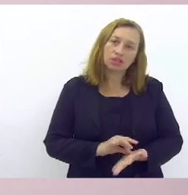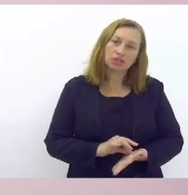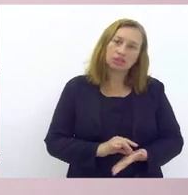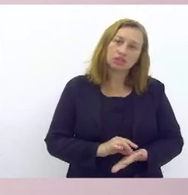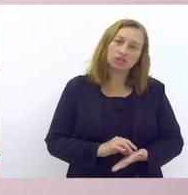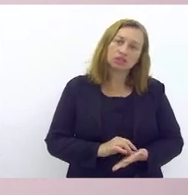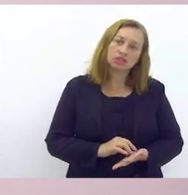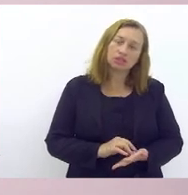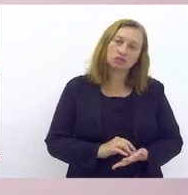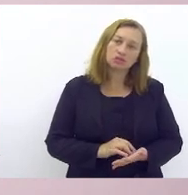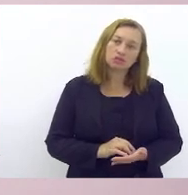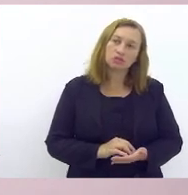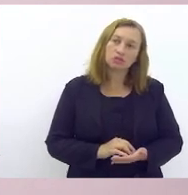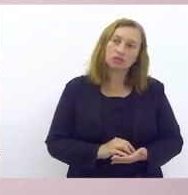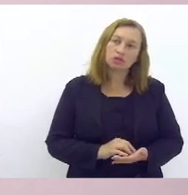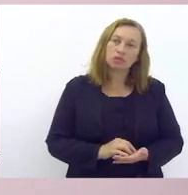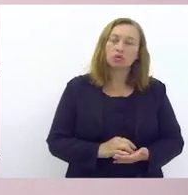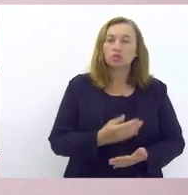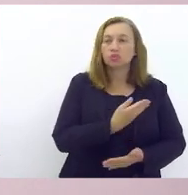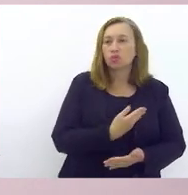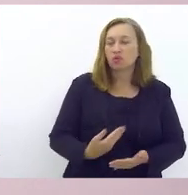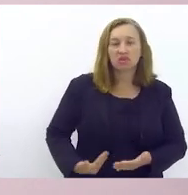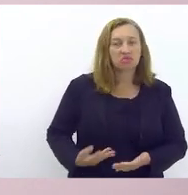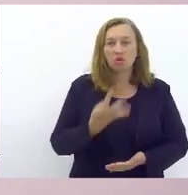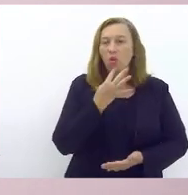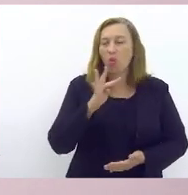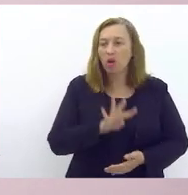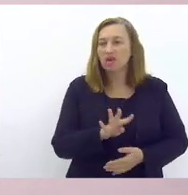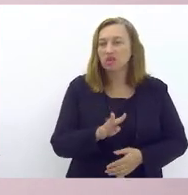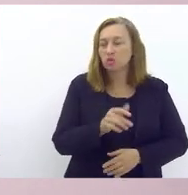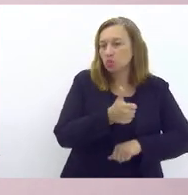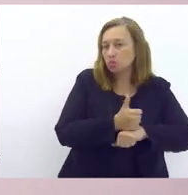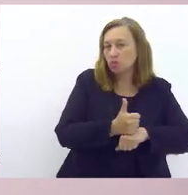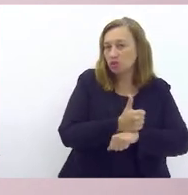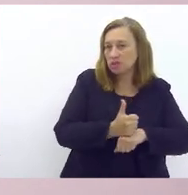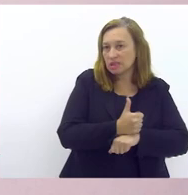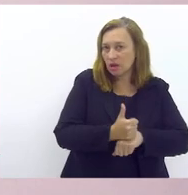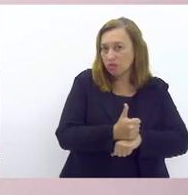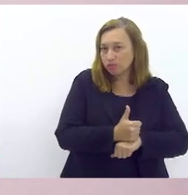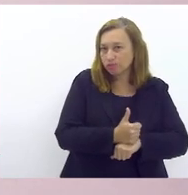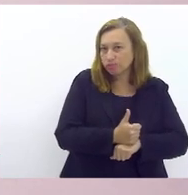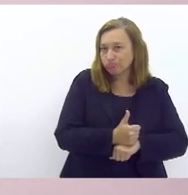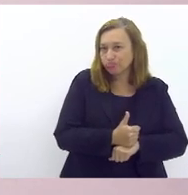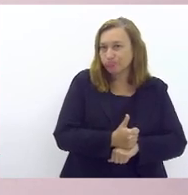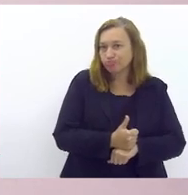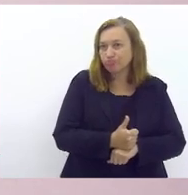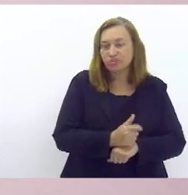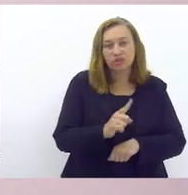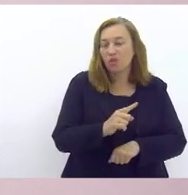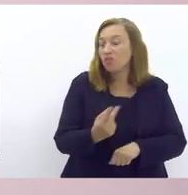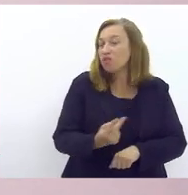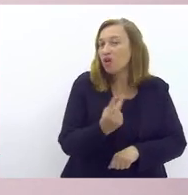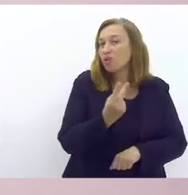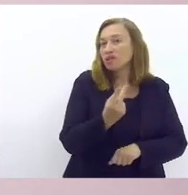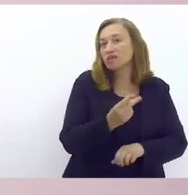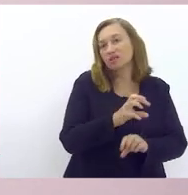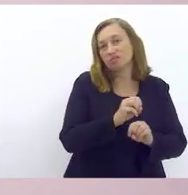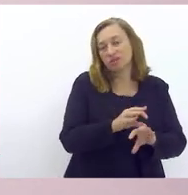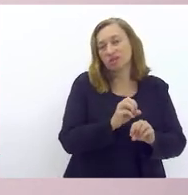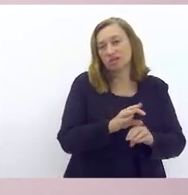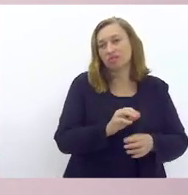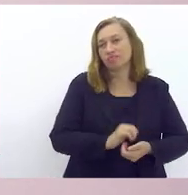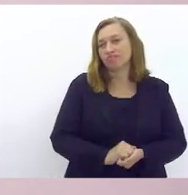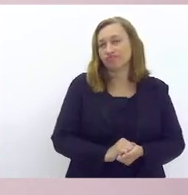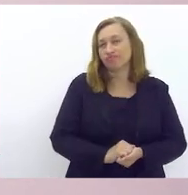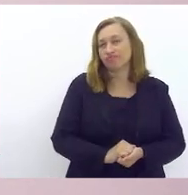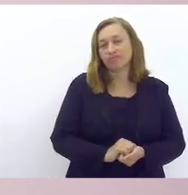mão de obra, quer dizer, os governos, eles não reconhecem o profissional, ele não prioriza a educação. Ele